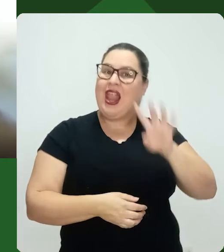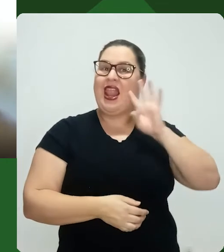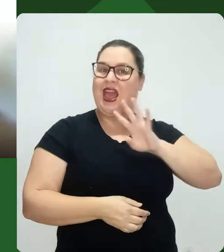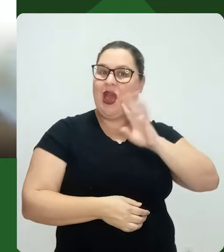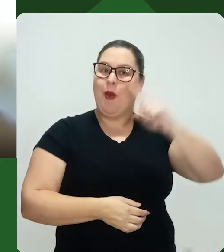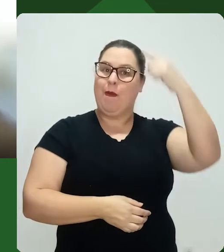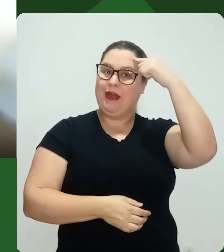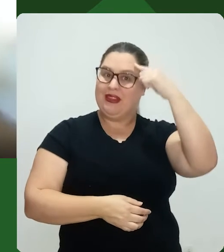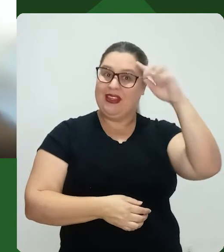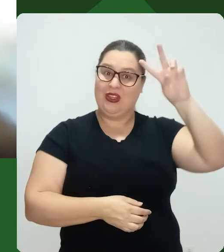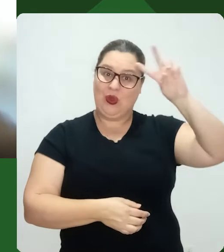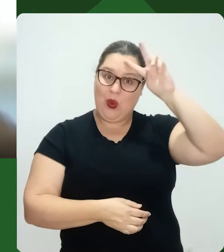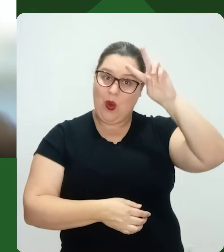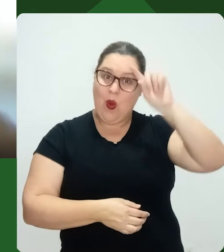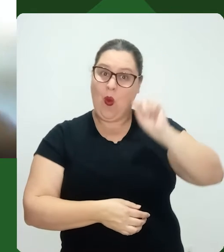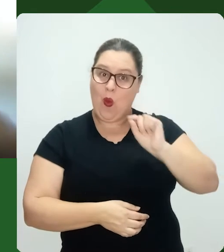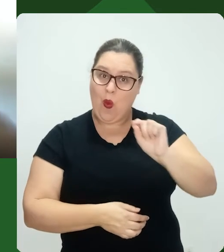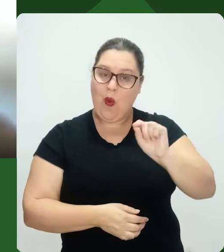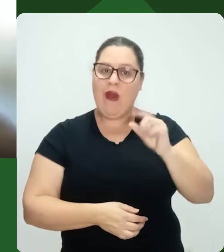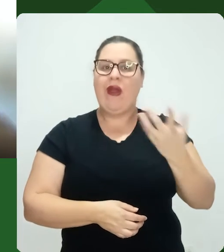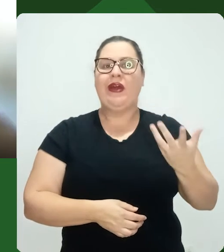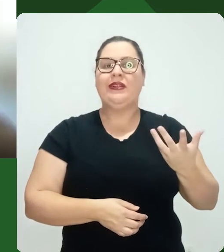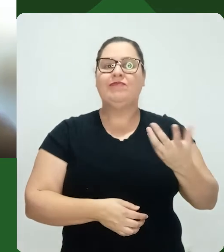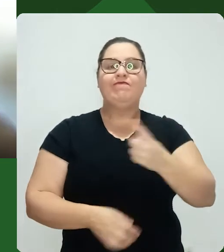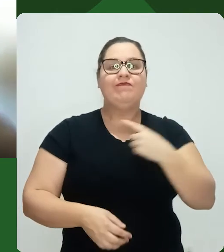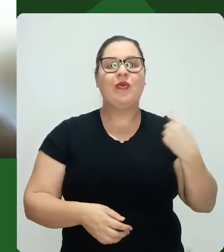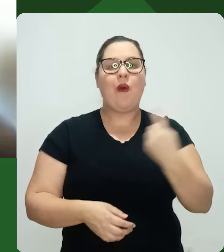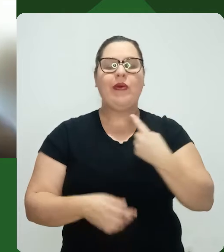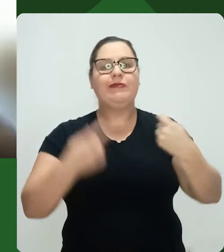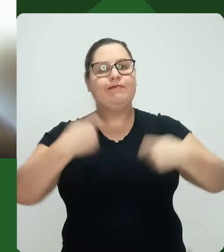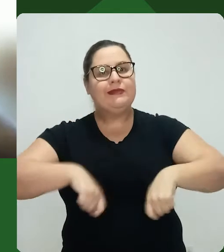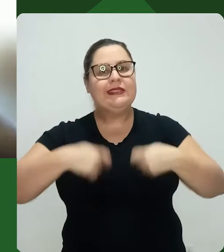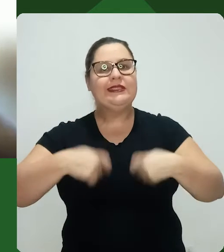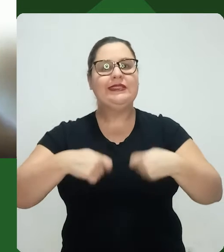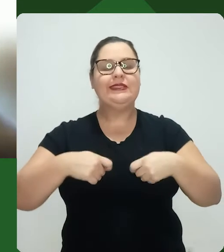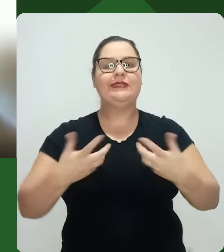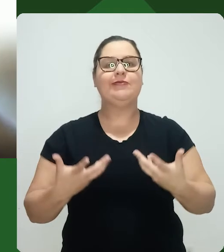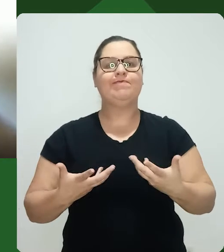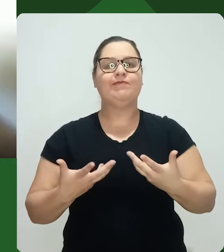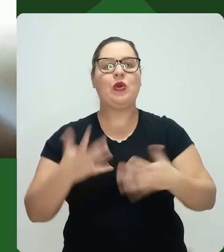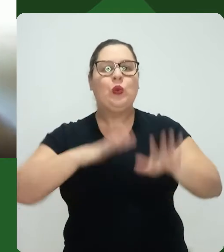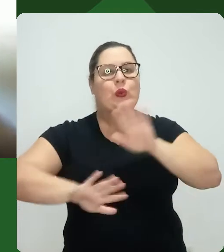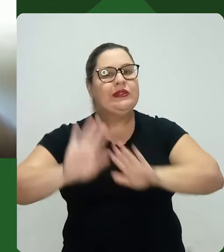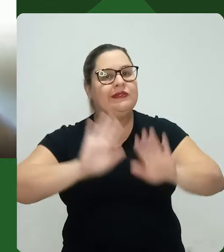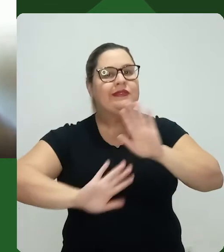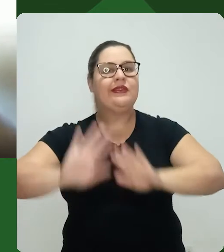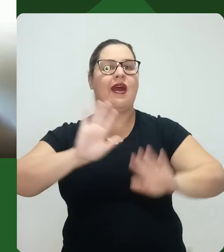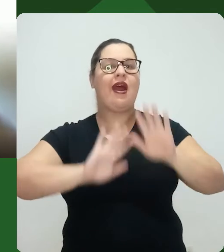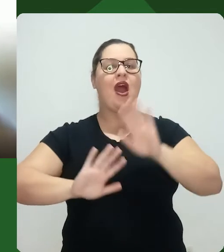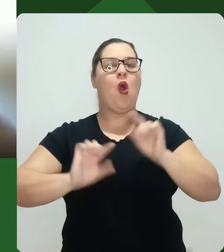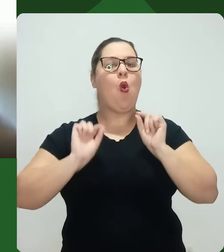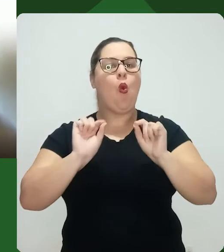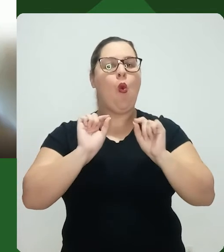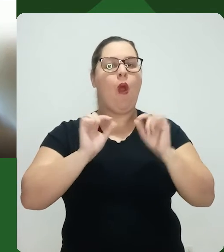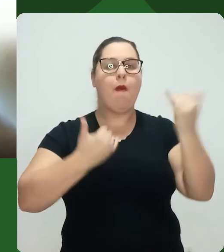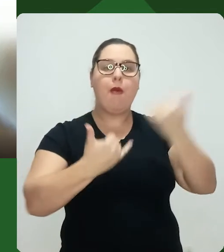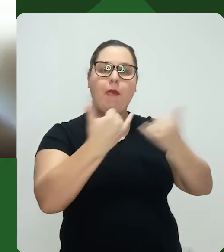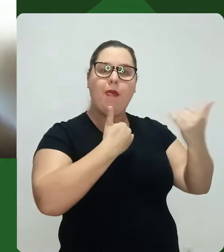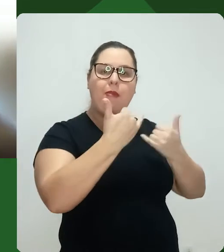considero mais bacanas, né, de estudar a história, de pensar historicamente, é justamente isso, que a gente vai